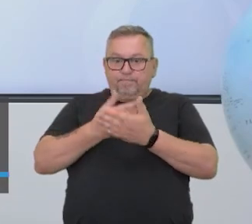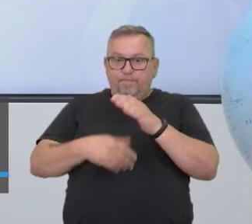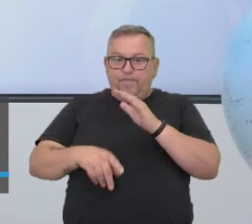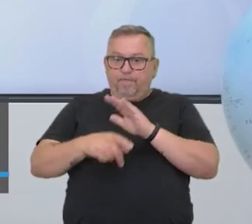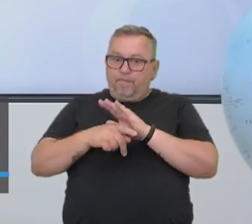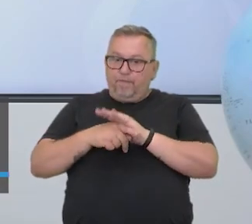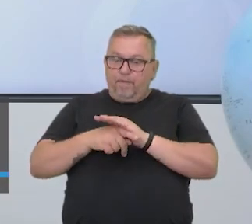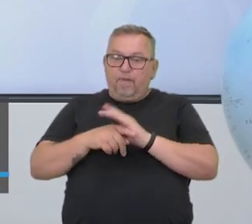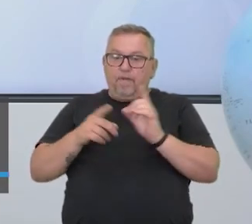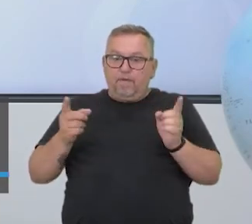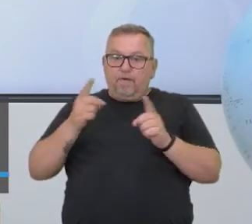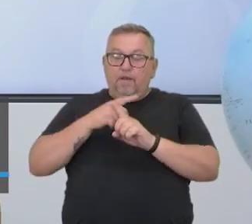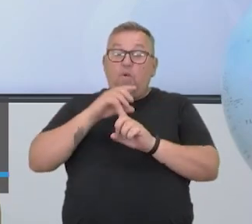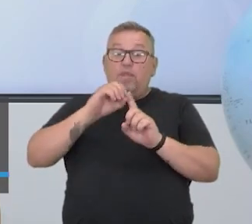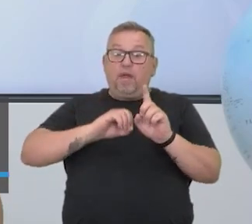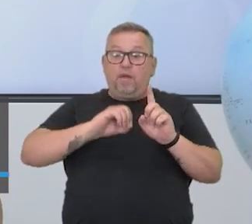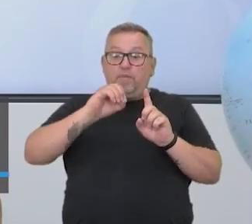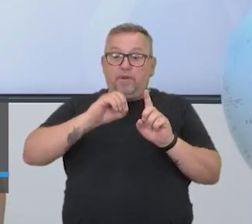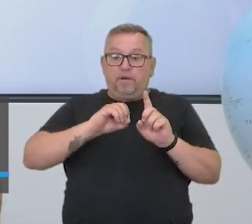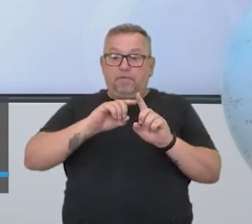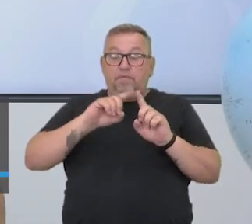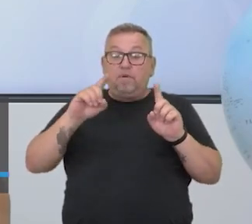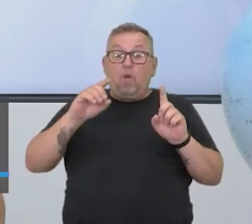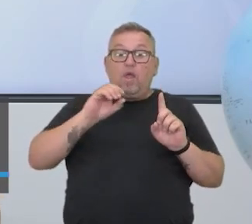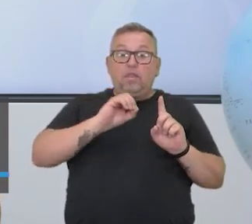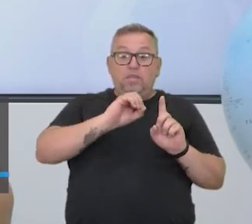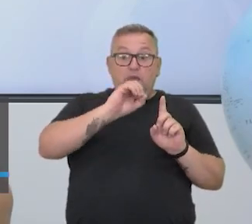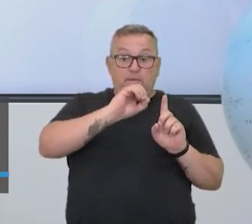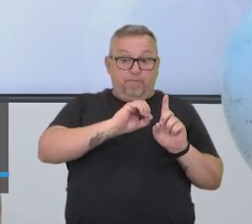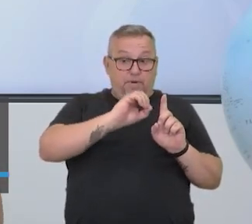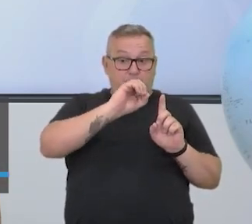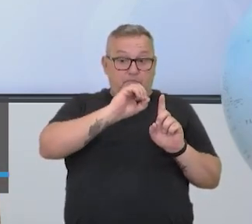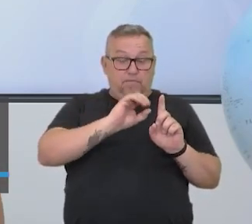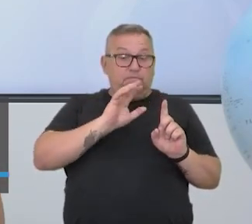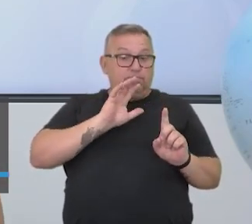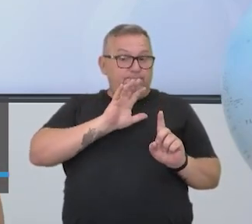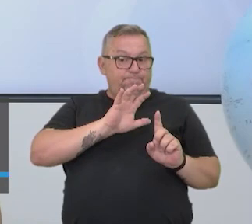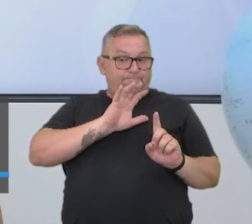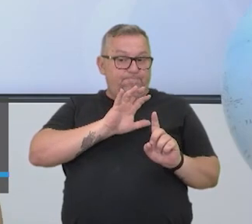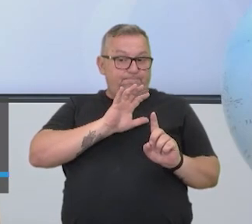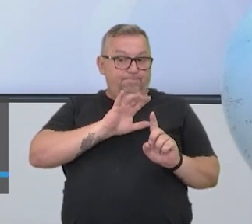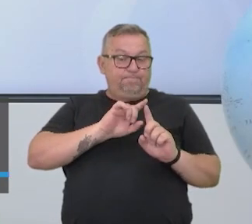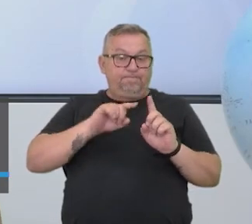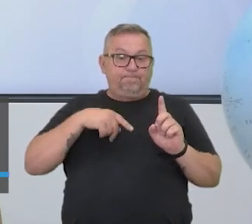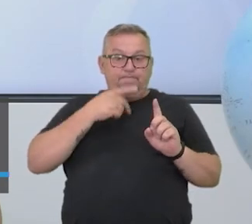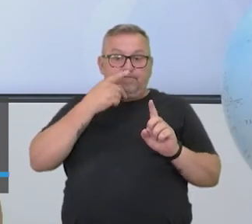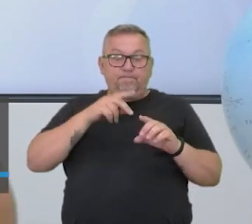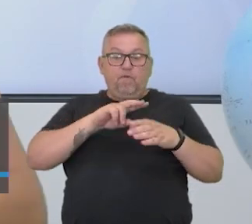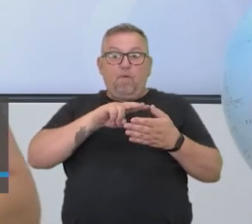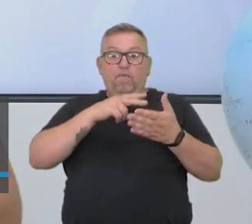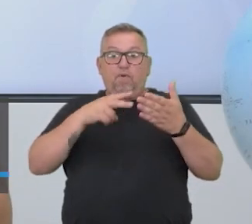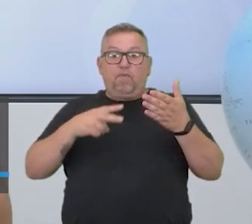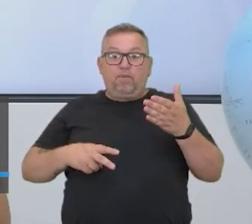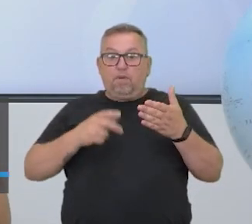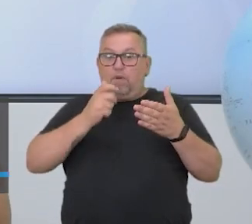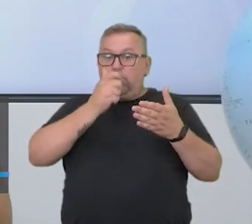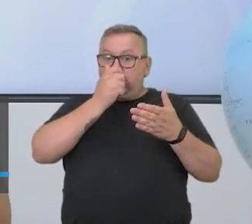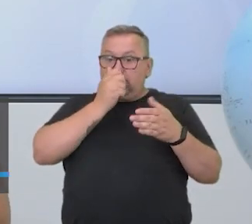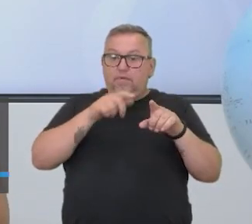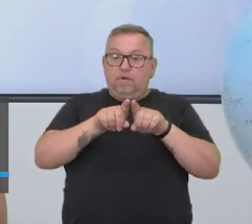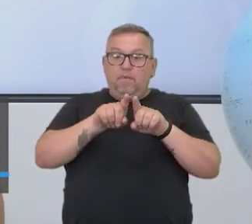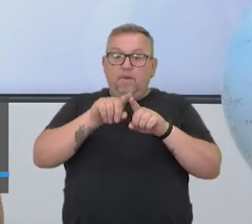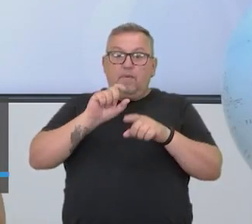inversão térmica e tudo mais. A temperatura, então, influencia. Como a gente está falando aí de pressão nas profundezas, e essas profundezas,